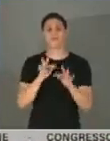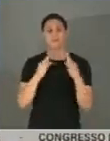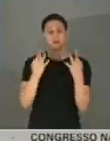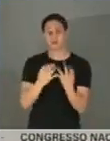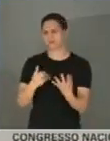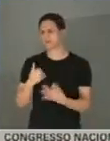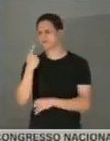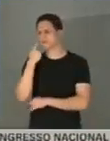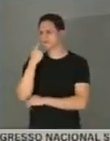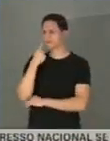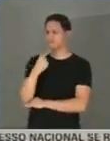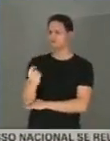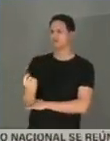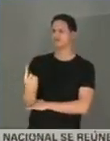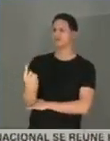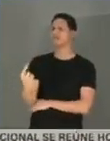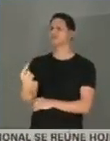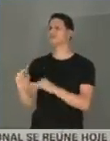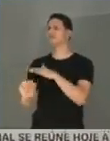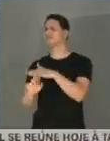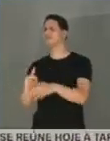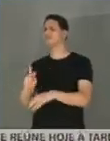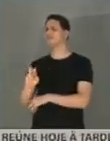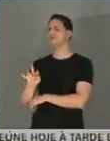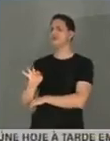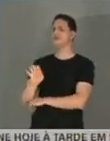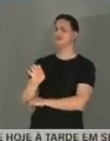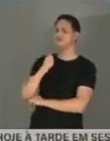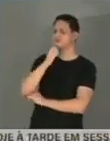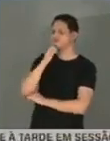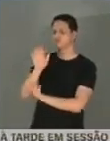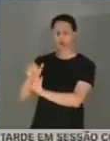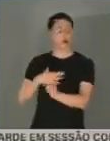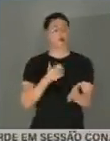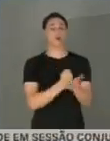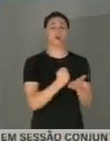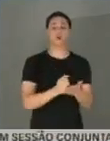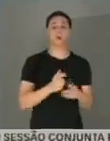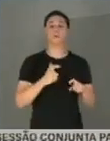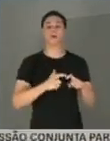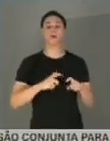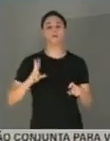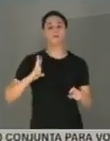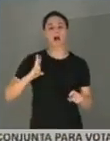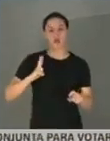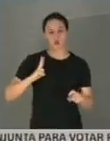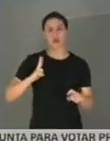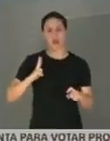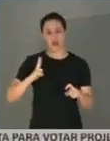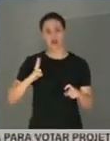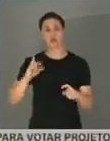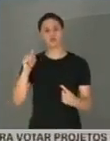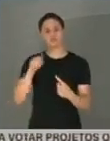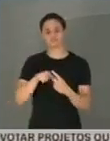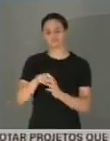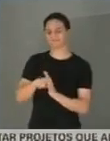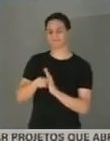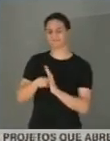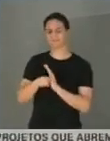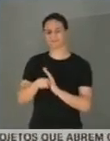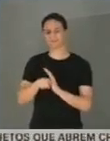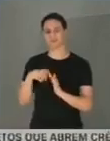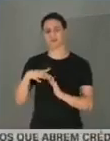desconfiando da estrutura da Prevent Senior, contratou um médico particular para fazer a